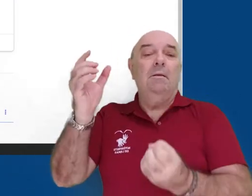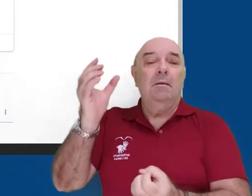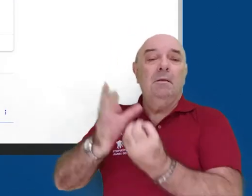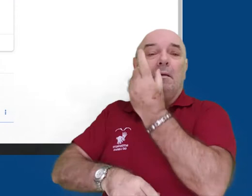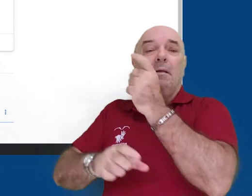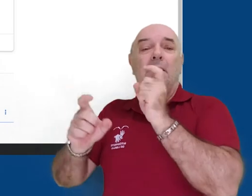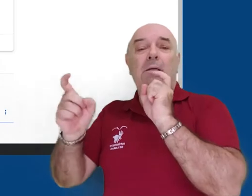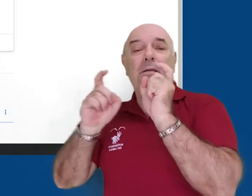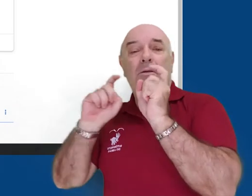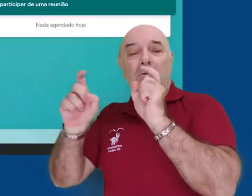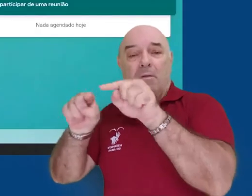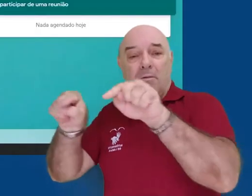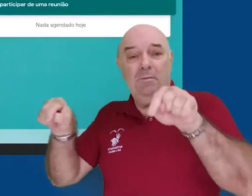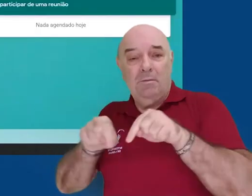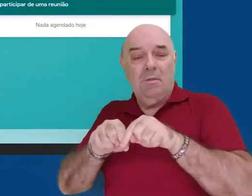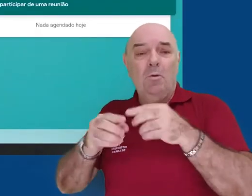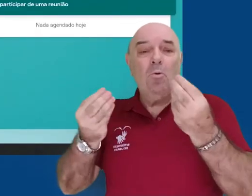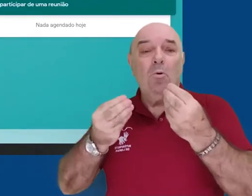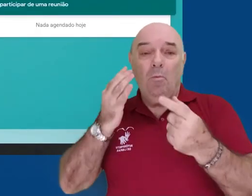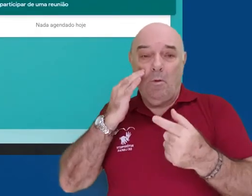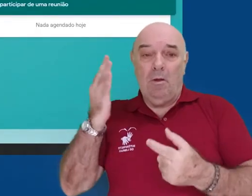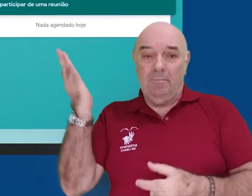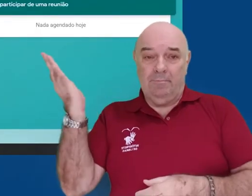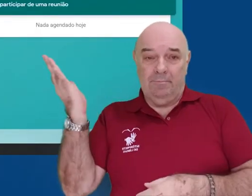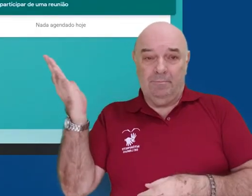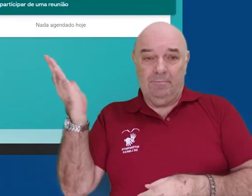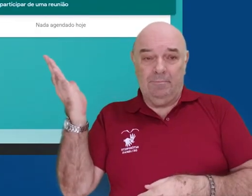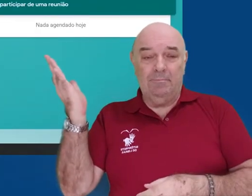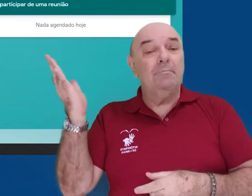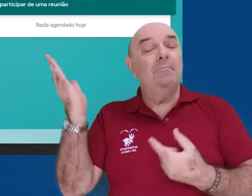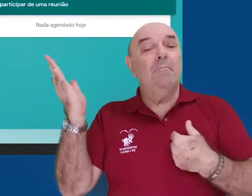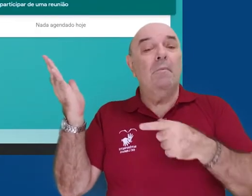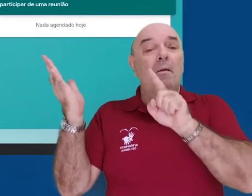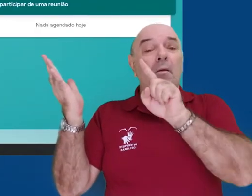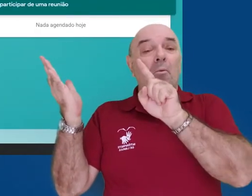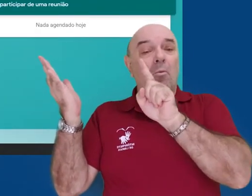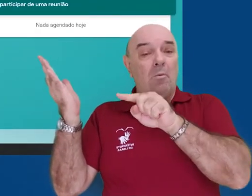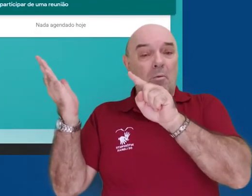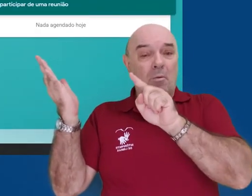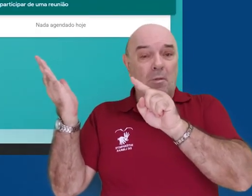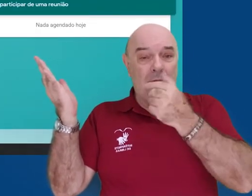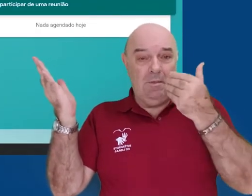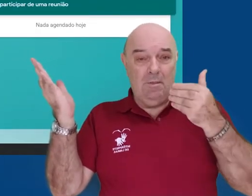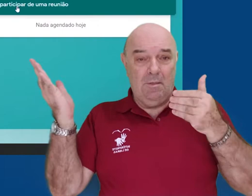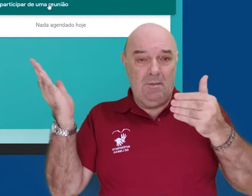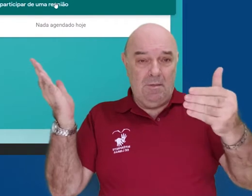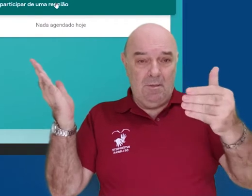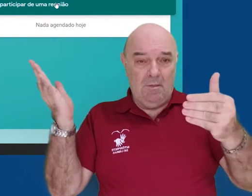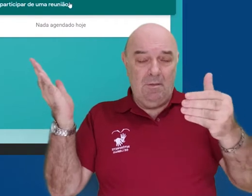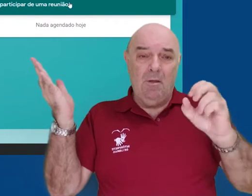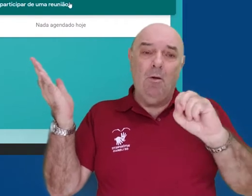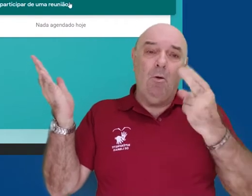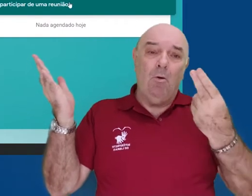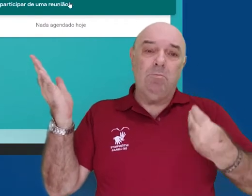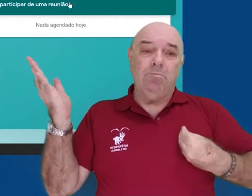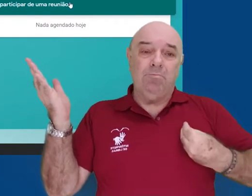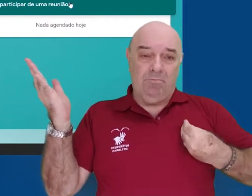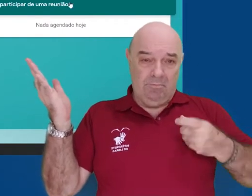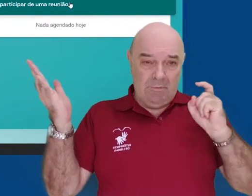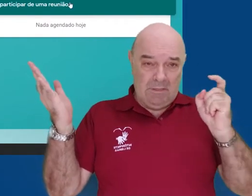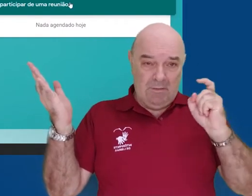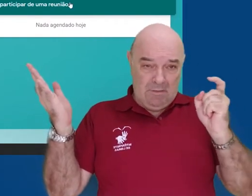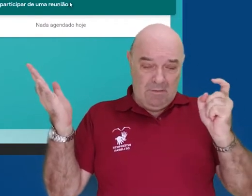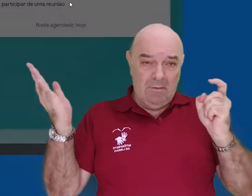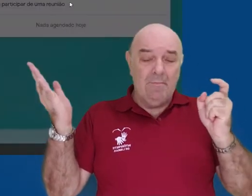diretamente na página inicial do Google Meet. Clicando no botão Iniciar ou Participar de uma